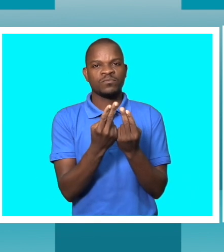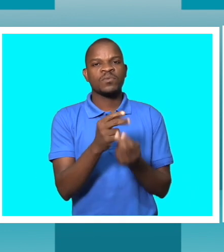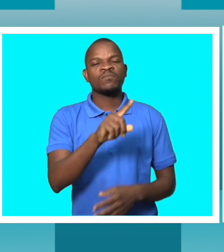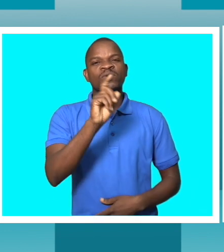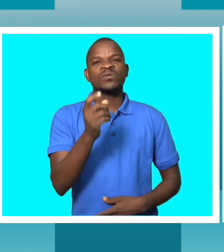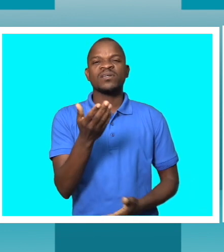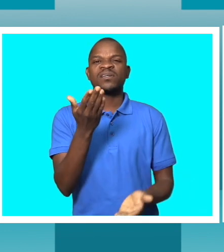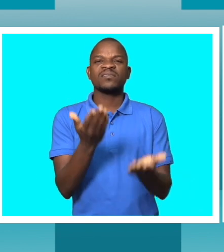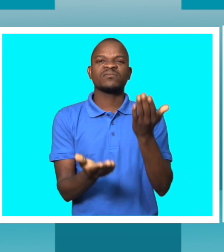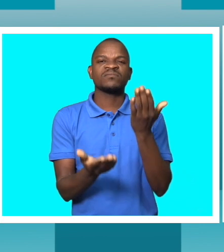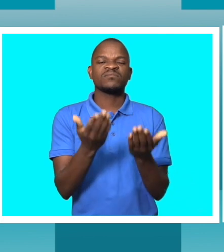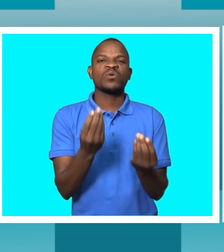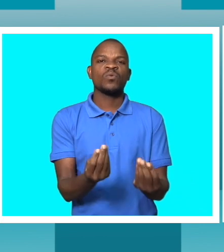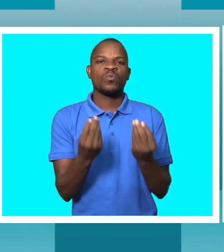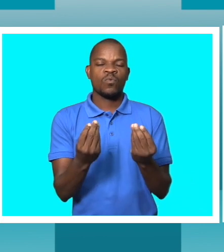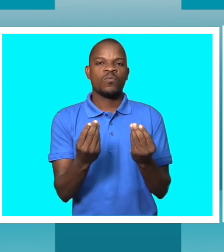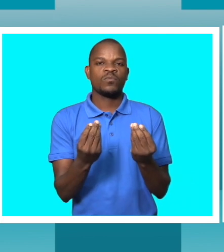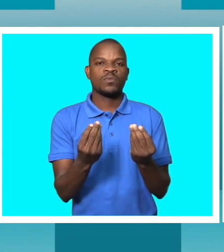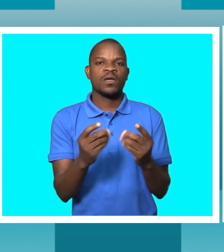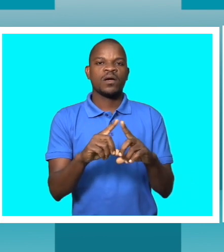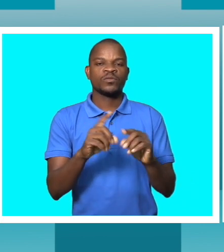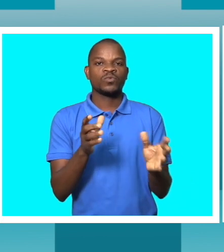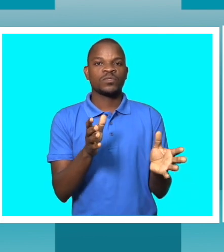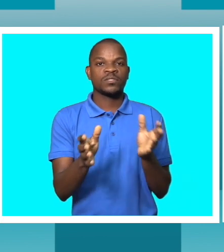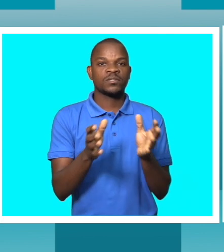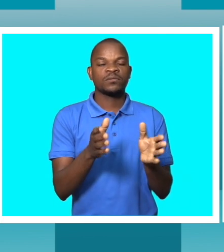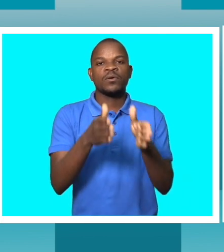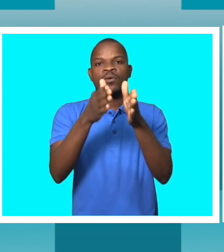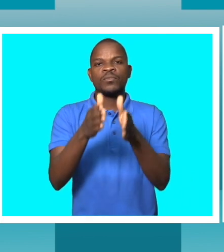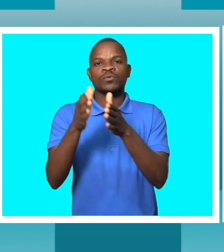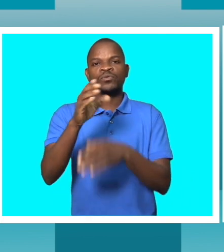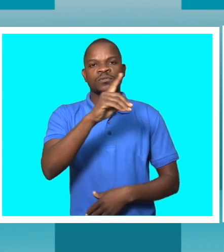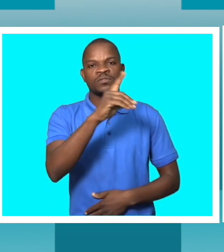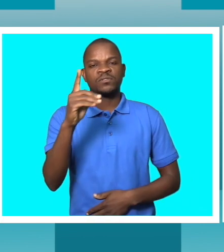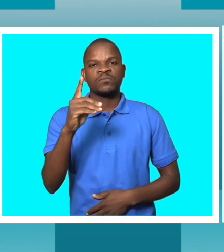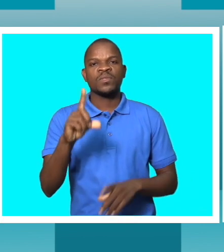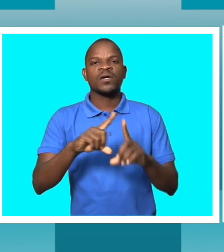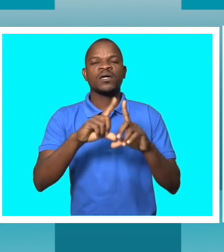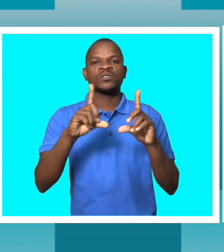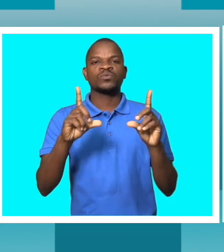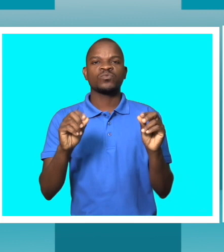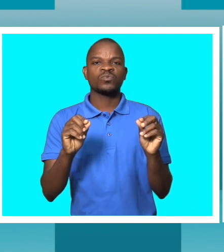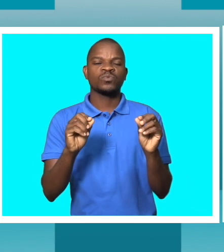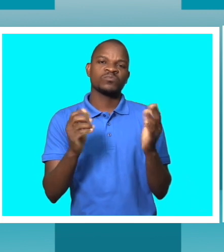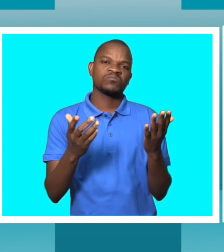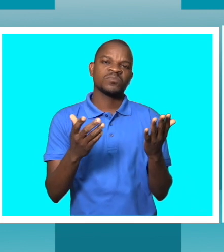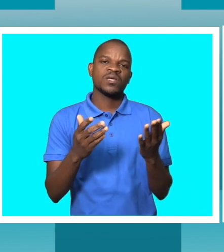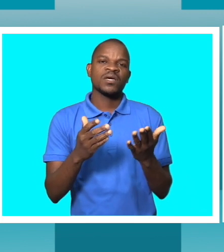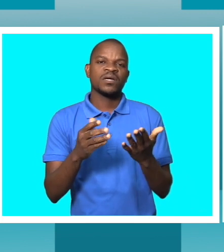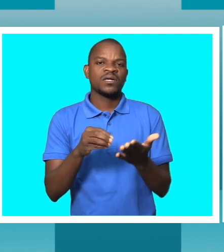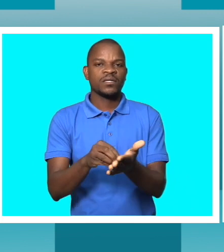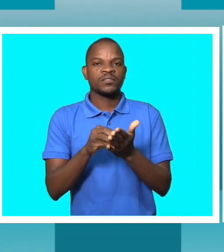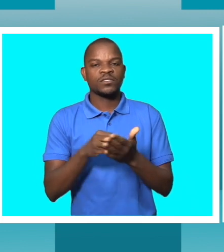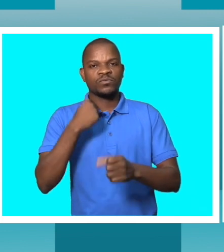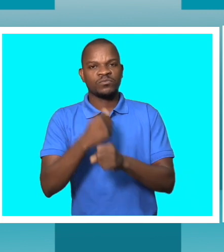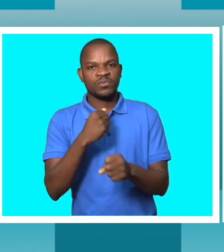avaliação faz em termos de serviços, a prestação de serviços para pessoas com deficiência no que diz respeito à acessibilidade, ao acesso ao emprego